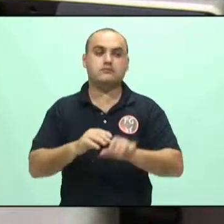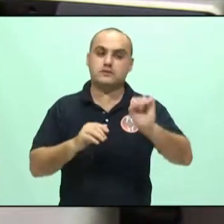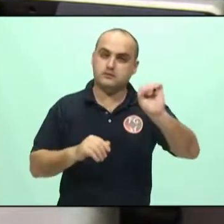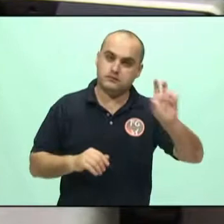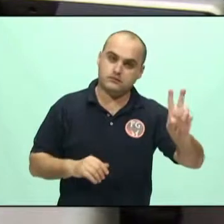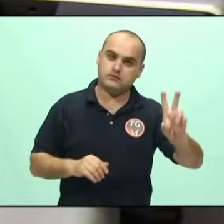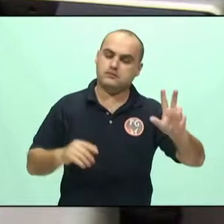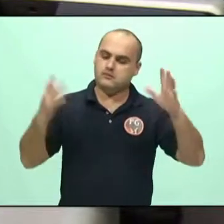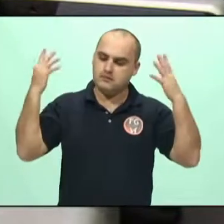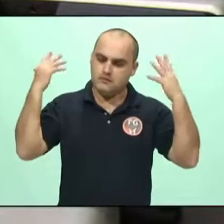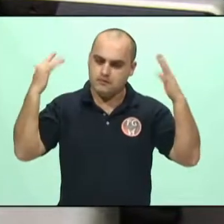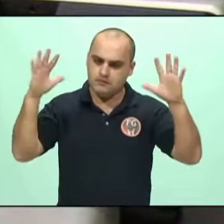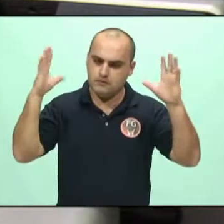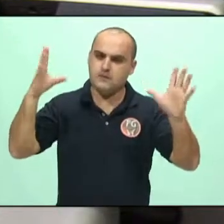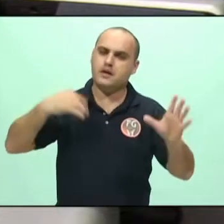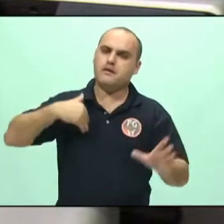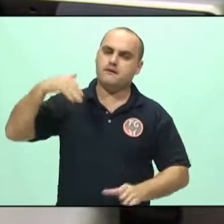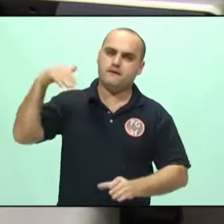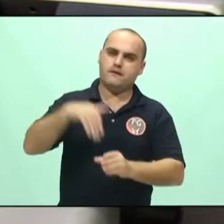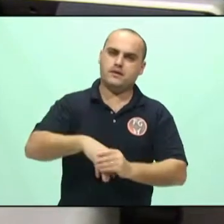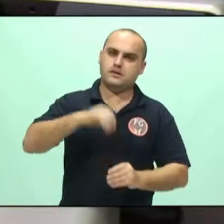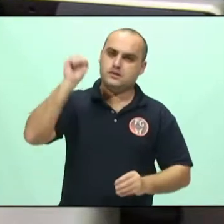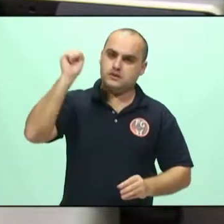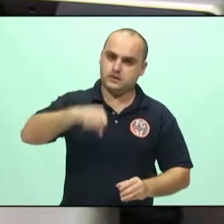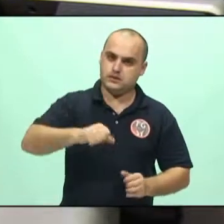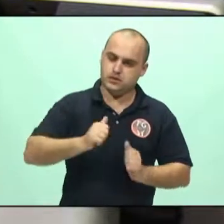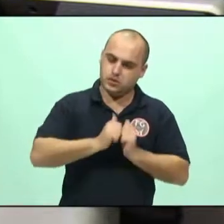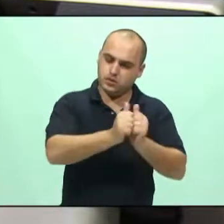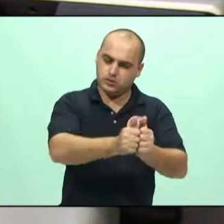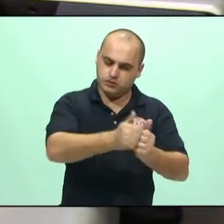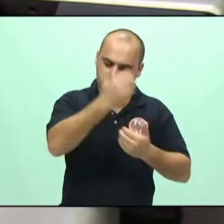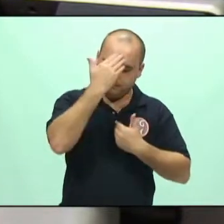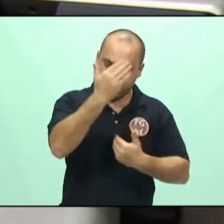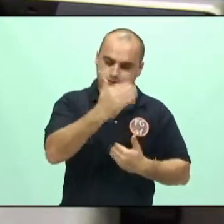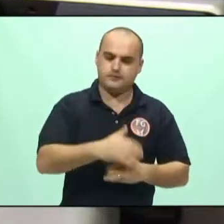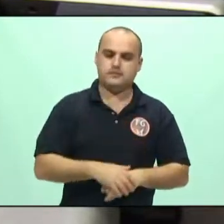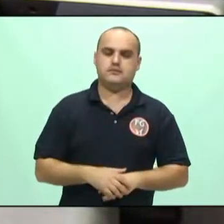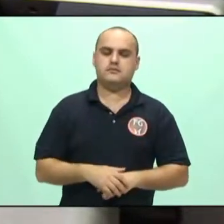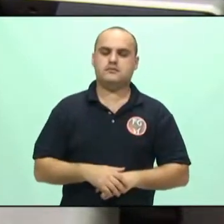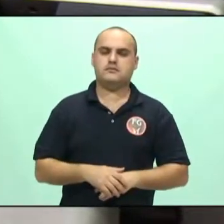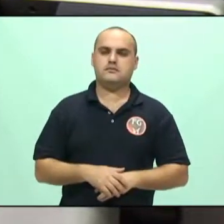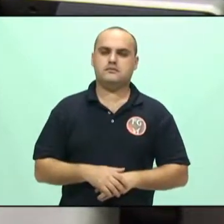Quero declarar meu voto favorável e a gente tá junto nessa Muito obrigado